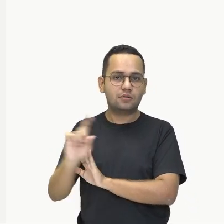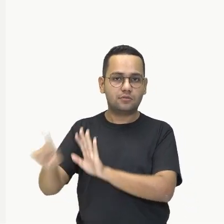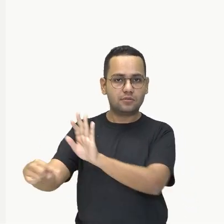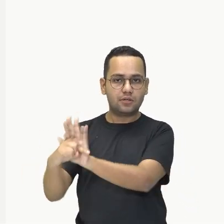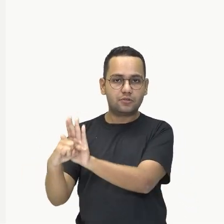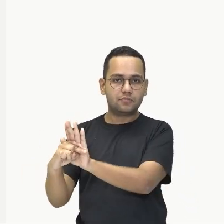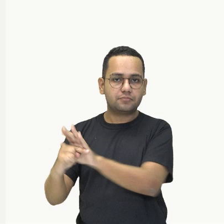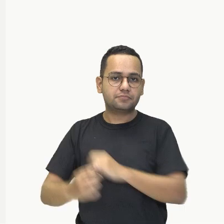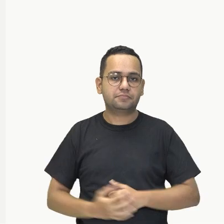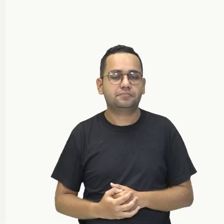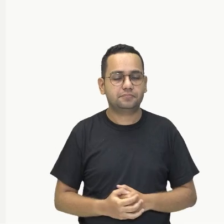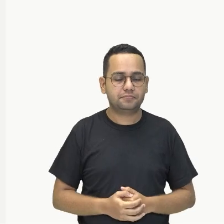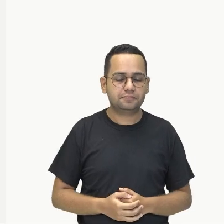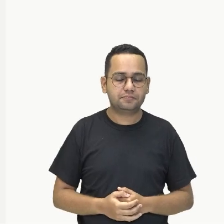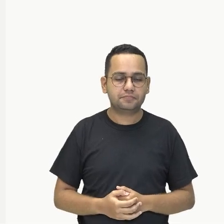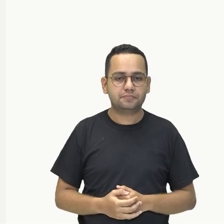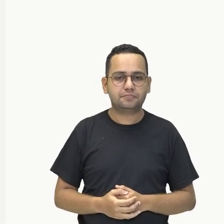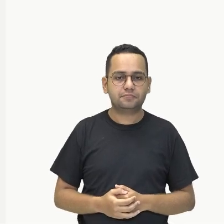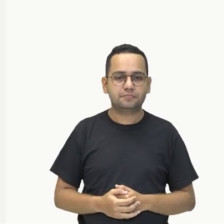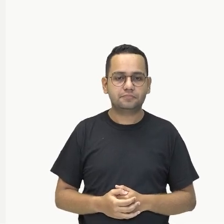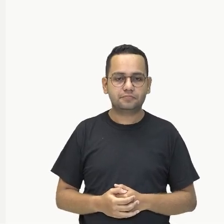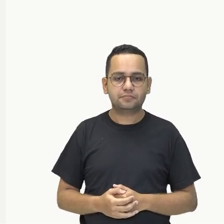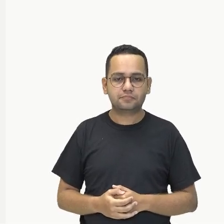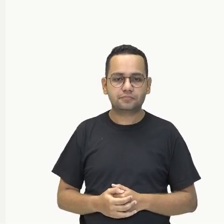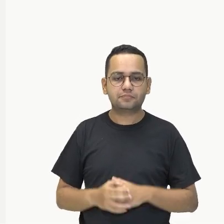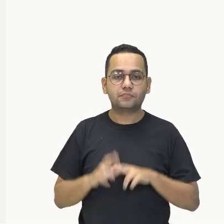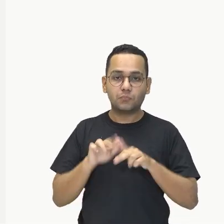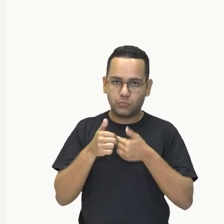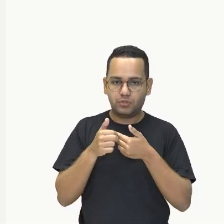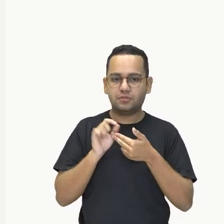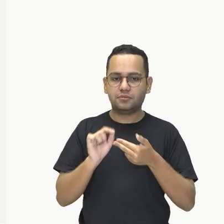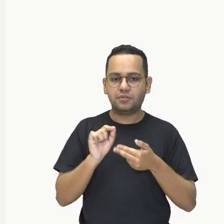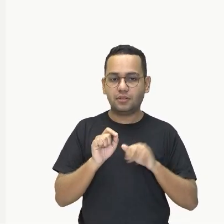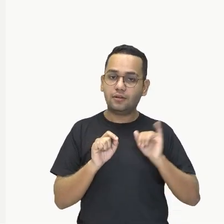menos. Então, por isso que ali eu tenho y menos